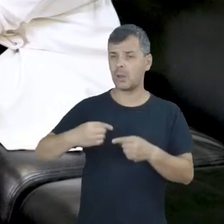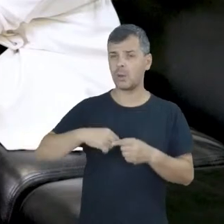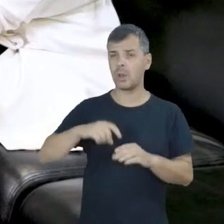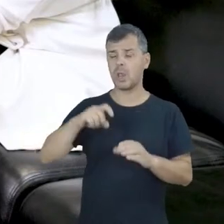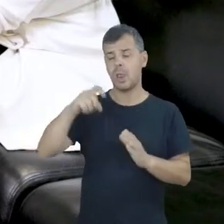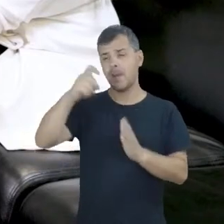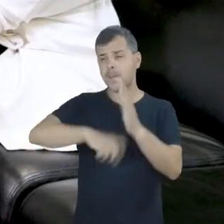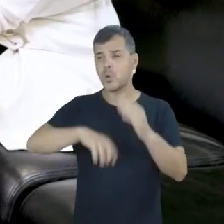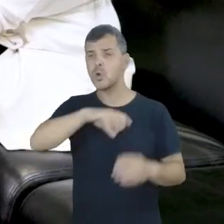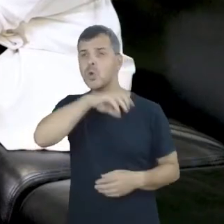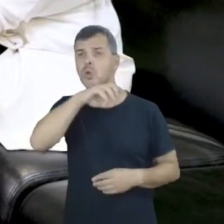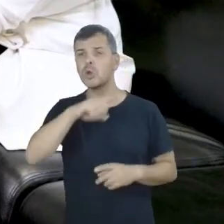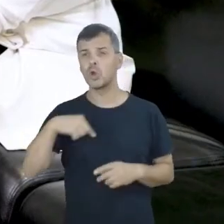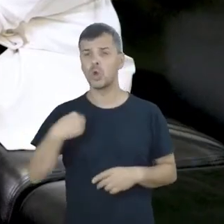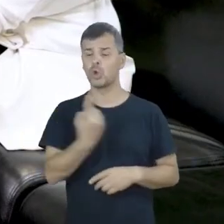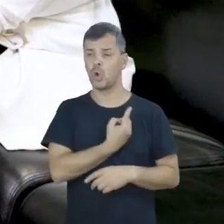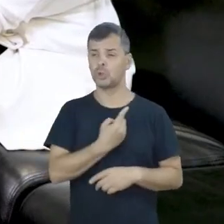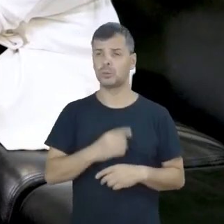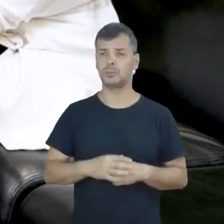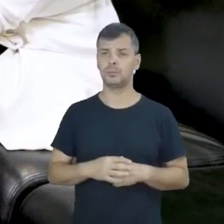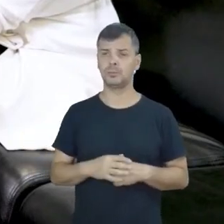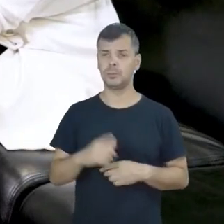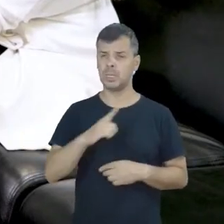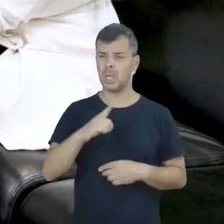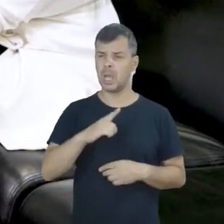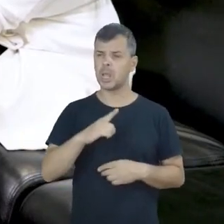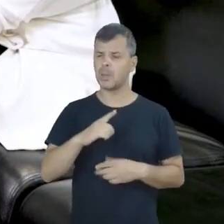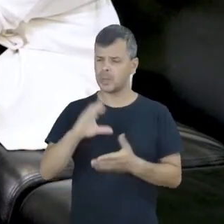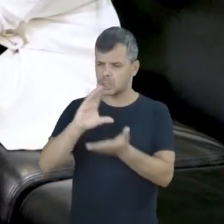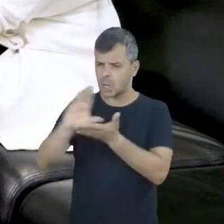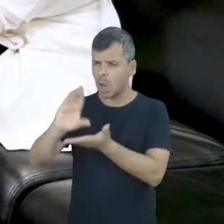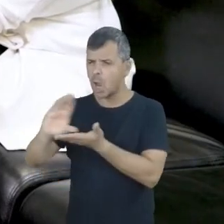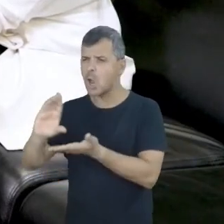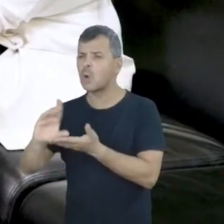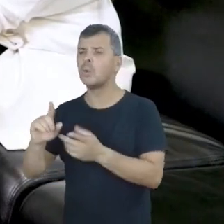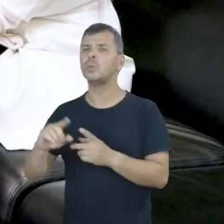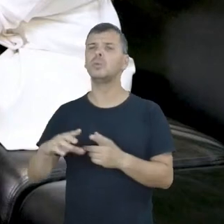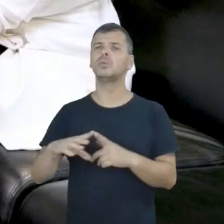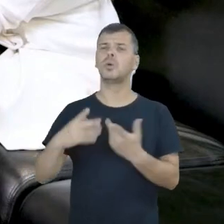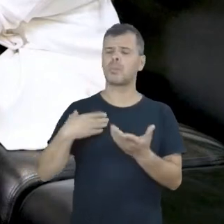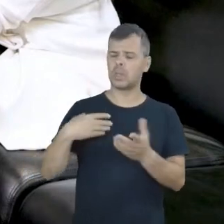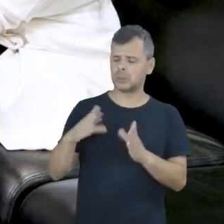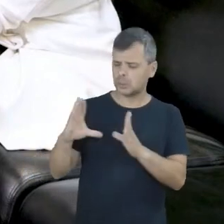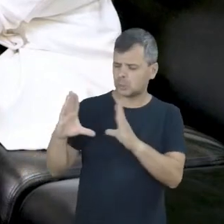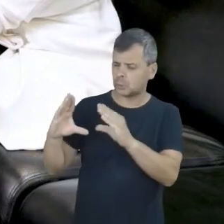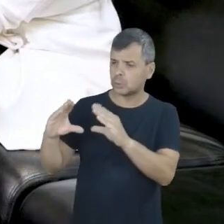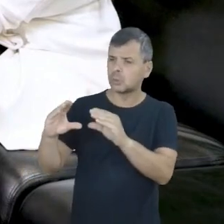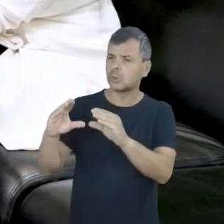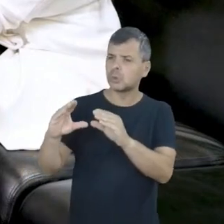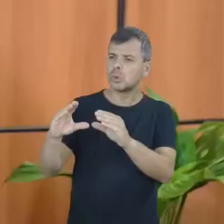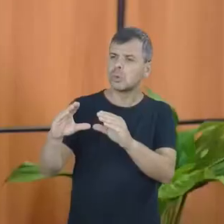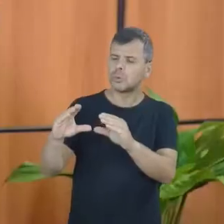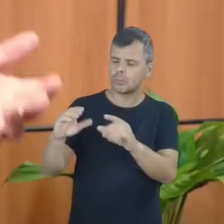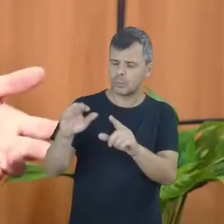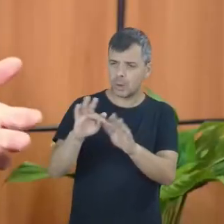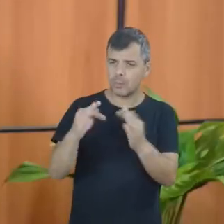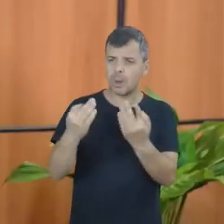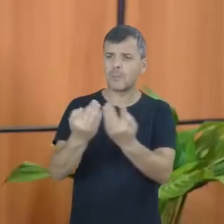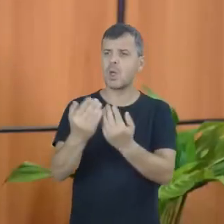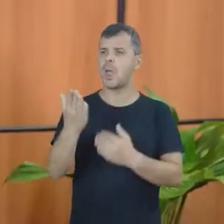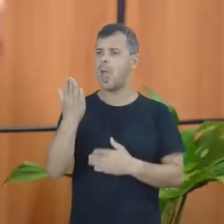renda ajuda para que nós possamos ter mais recursos, para levar mais conforto para a nossa família,